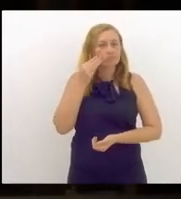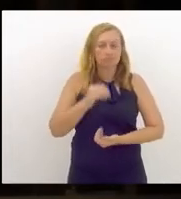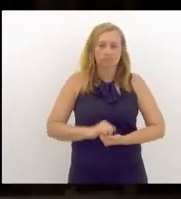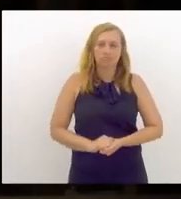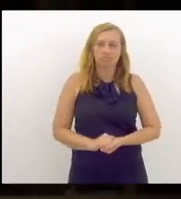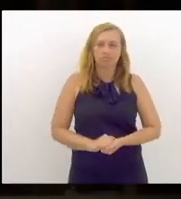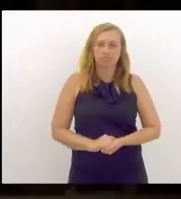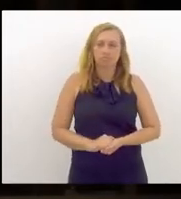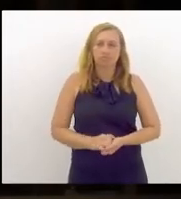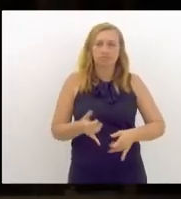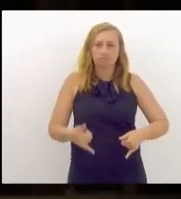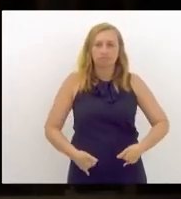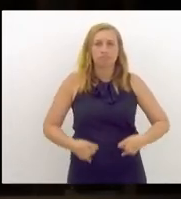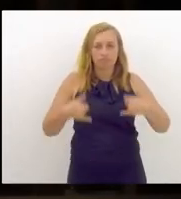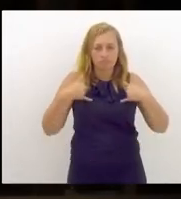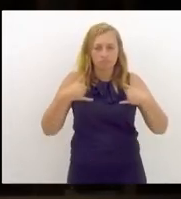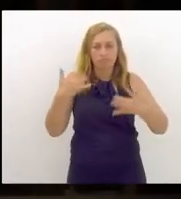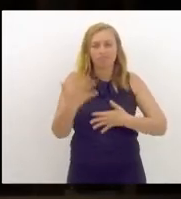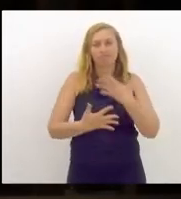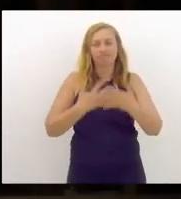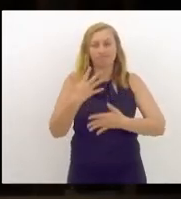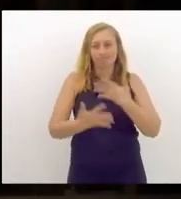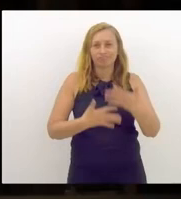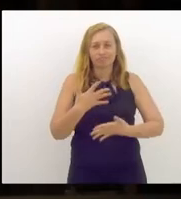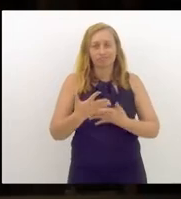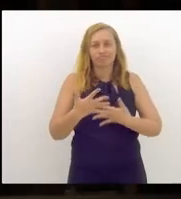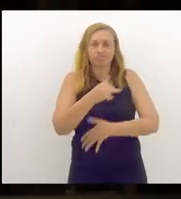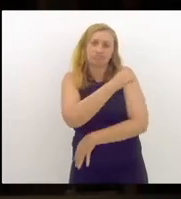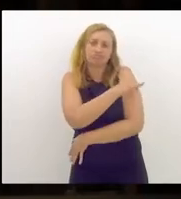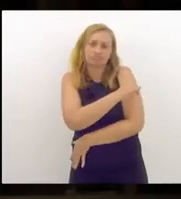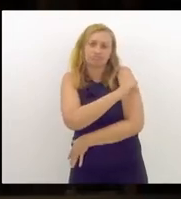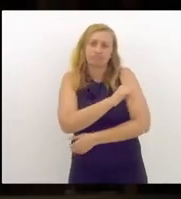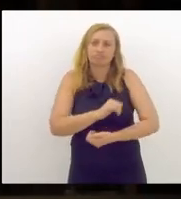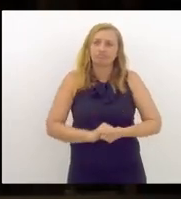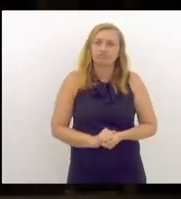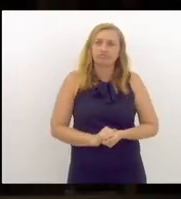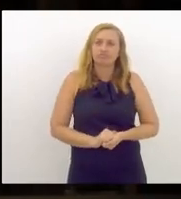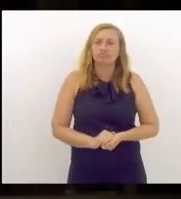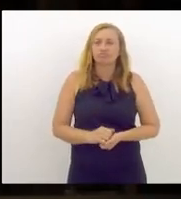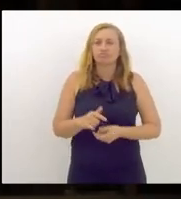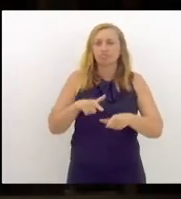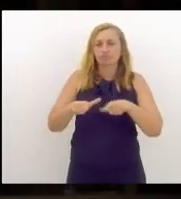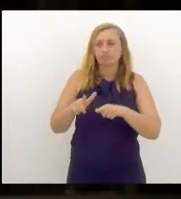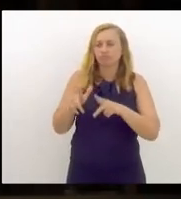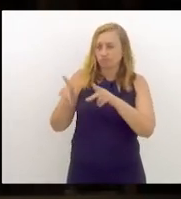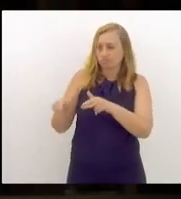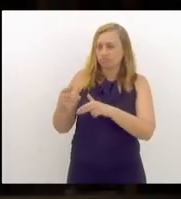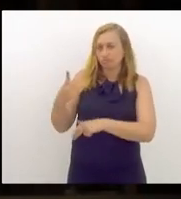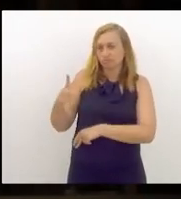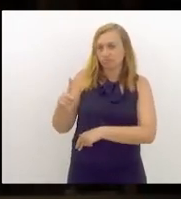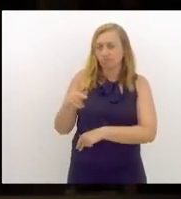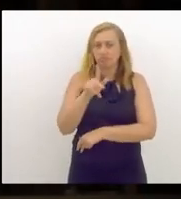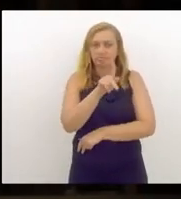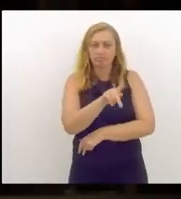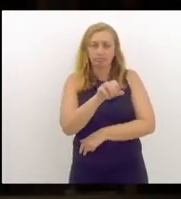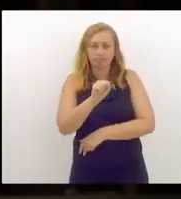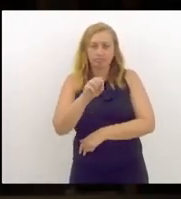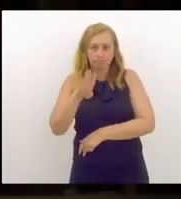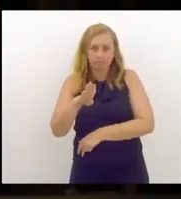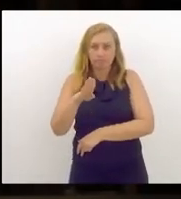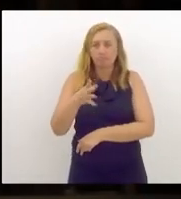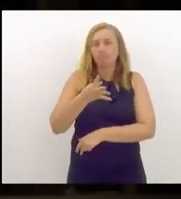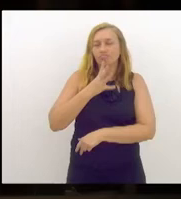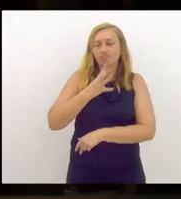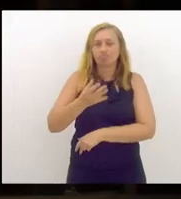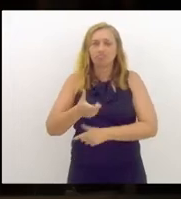o orgulho e alegria de ter o Rio de Janeiro ter podido ter um mandato como seu e para nós do PSB isso tem um reconhecimento enorme